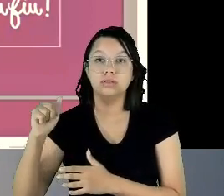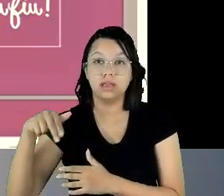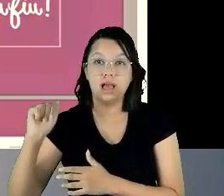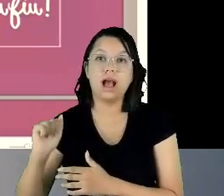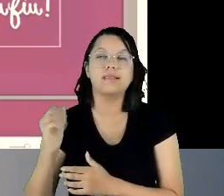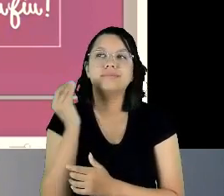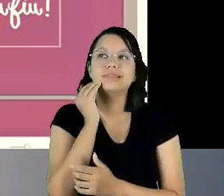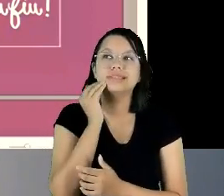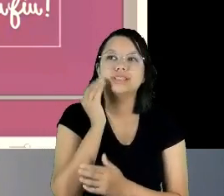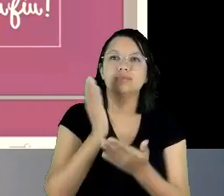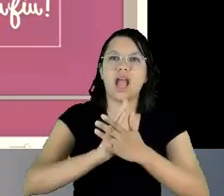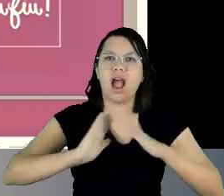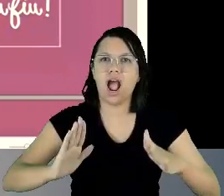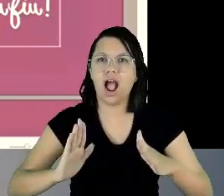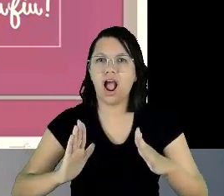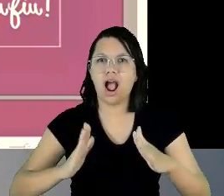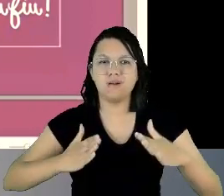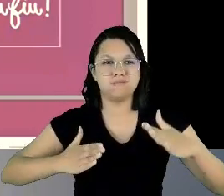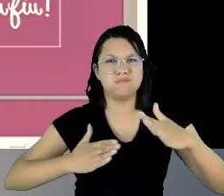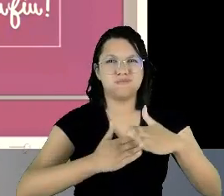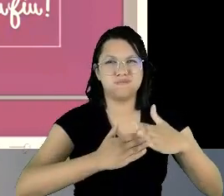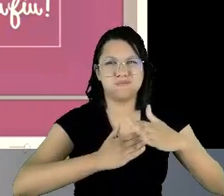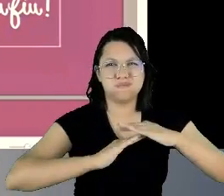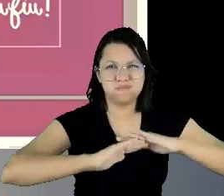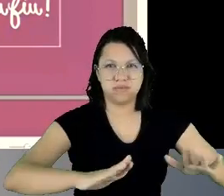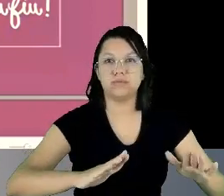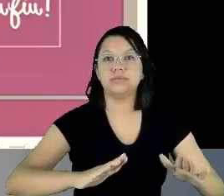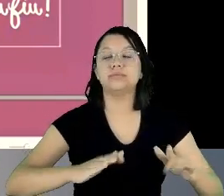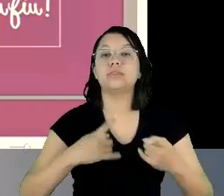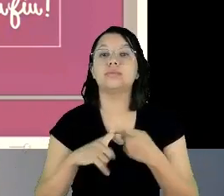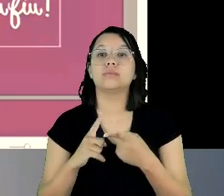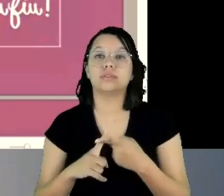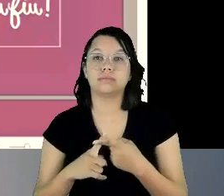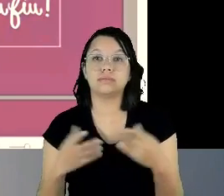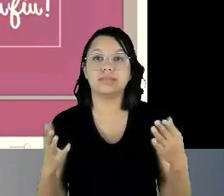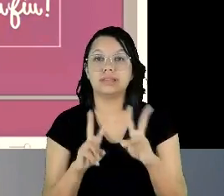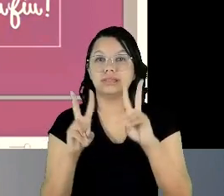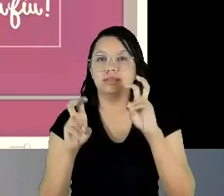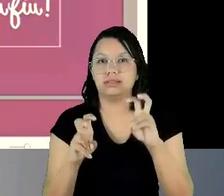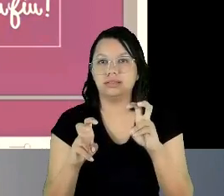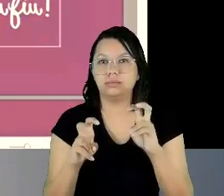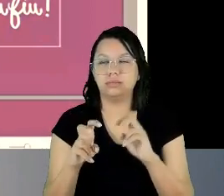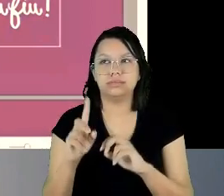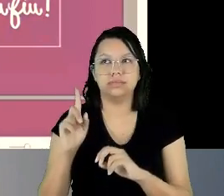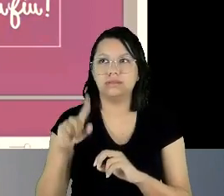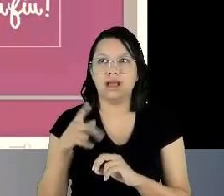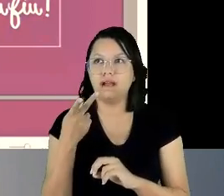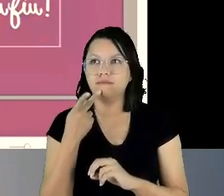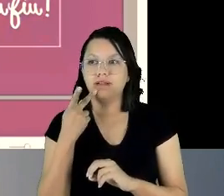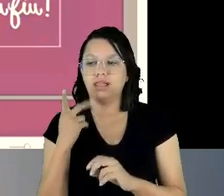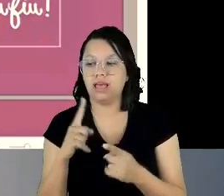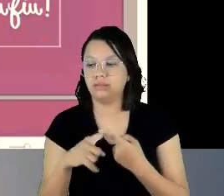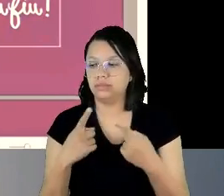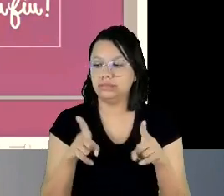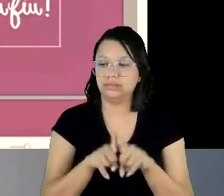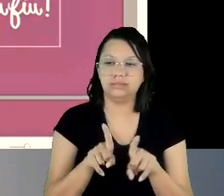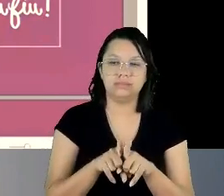de tentar romper barreiras e limitações, porque esse tema não só não era não dito, mas como